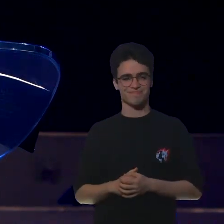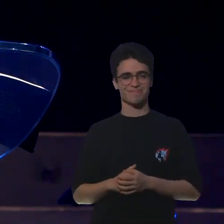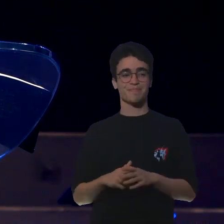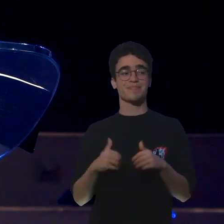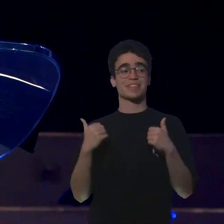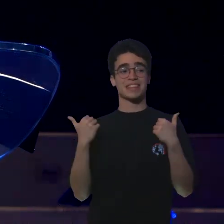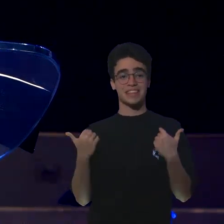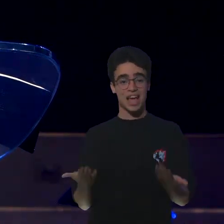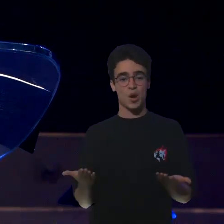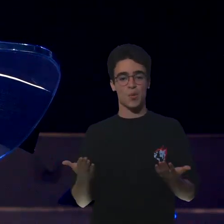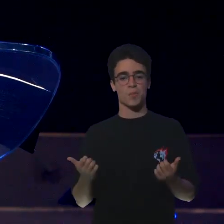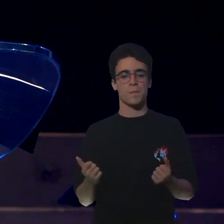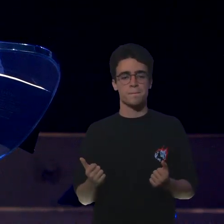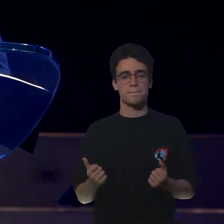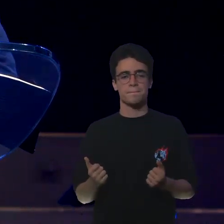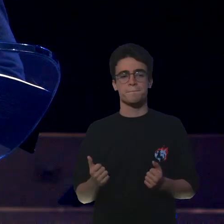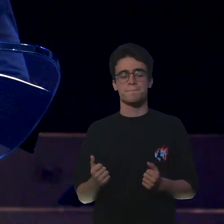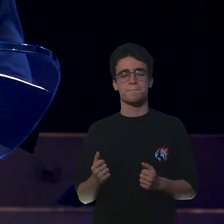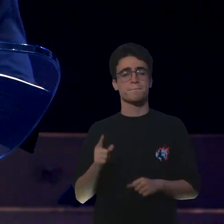Quando